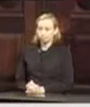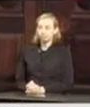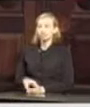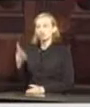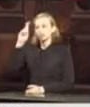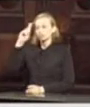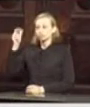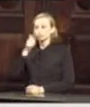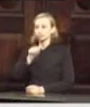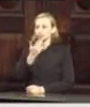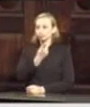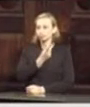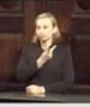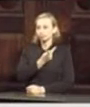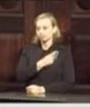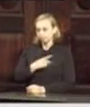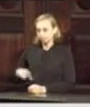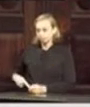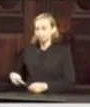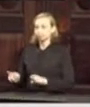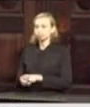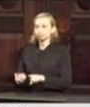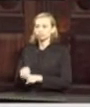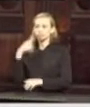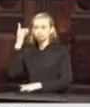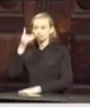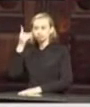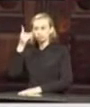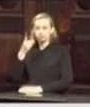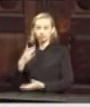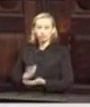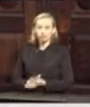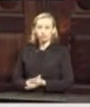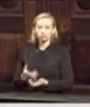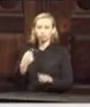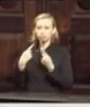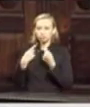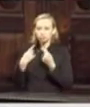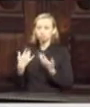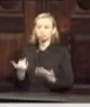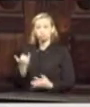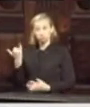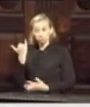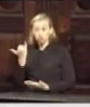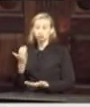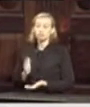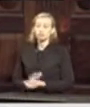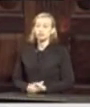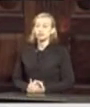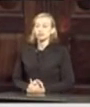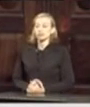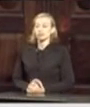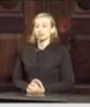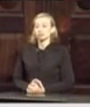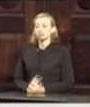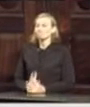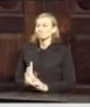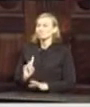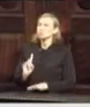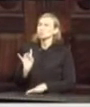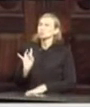Senhora Presidente, senhores deputados, esse debate é um debate importante, não